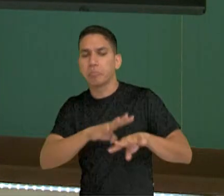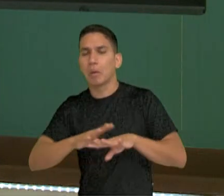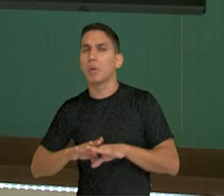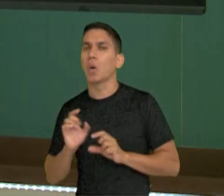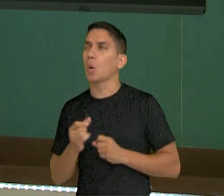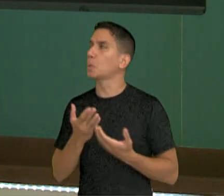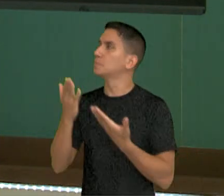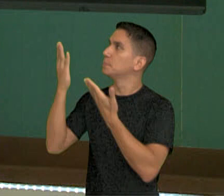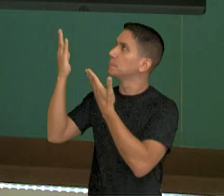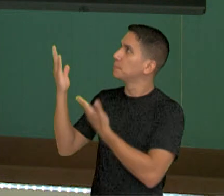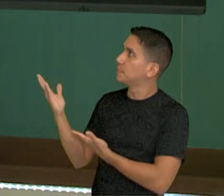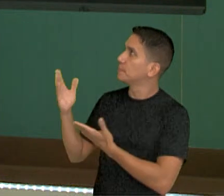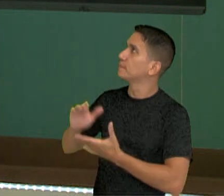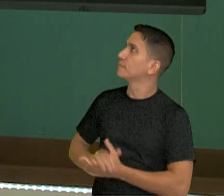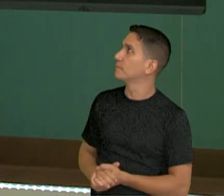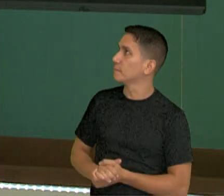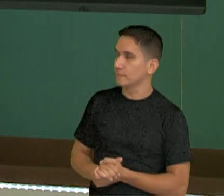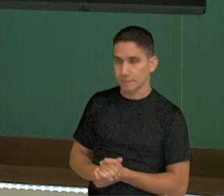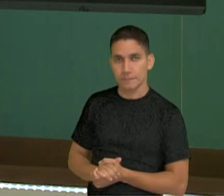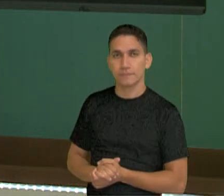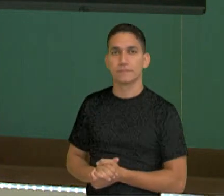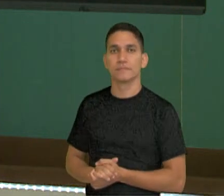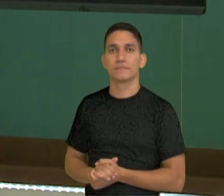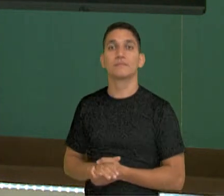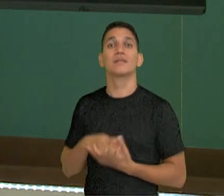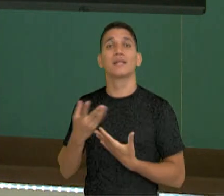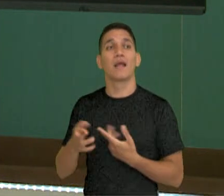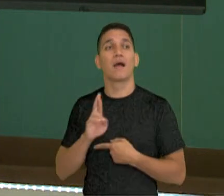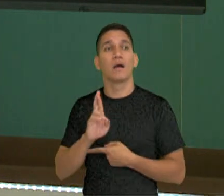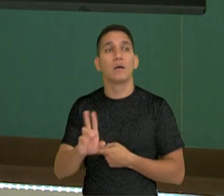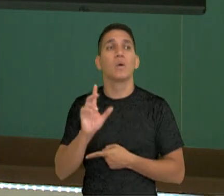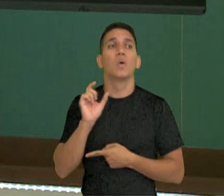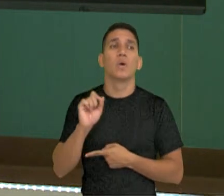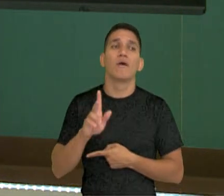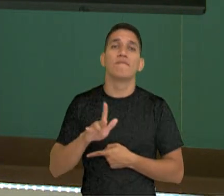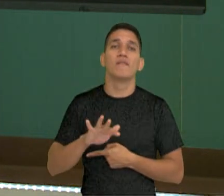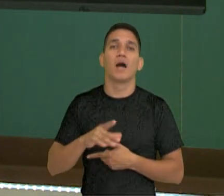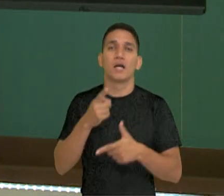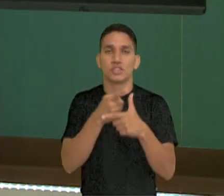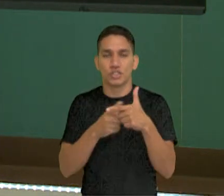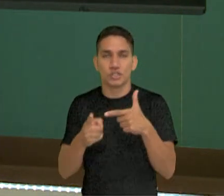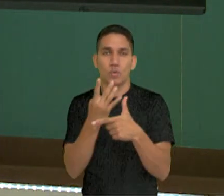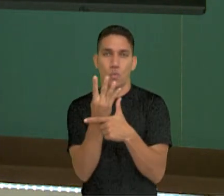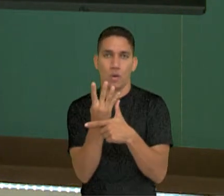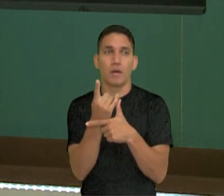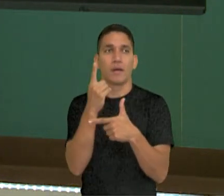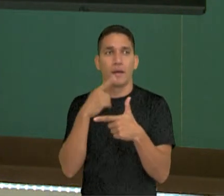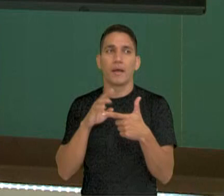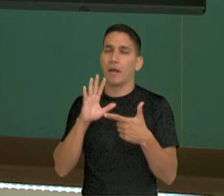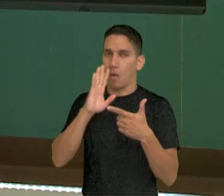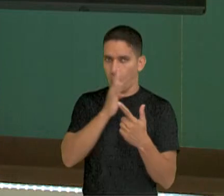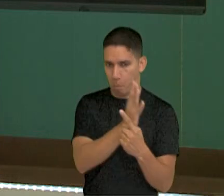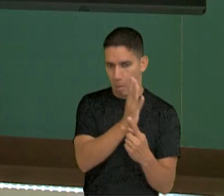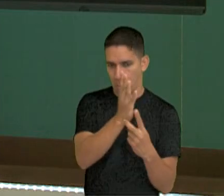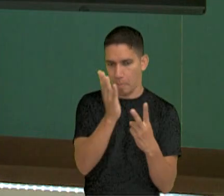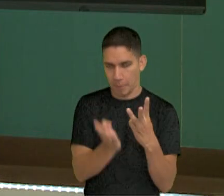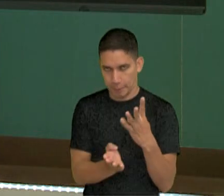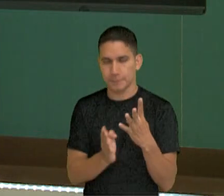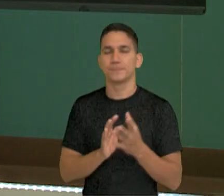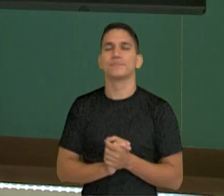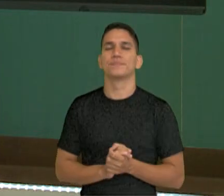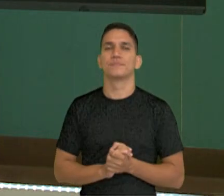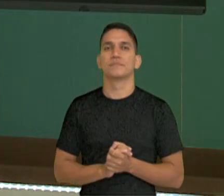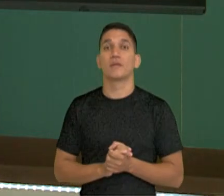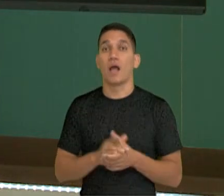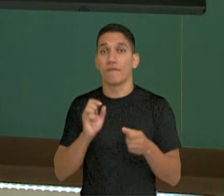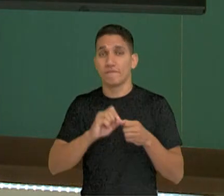quadrado, menos 3 ao quadrado, menos 1 ao quadrado e 2 ao quadrado, tudo isso dividido por 4, que são 4 medidas. Feito o